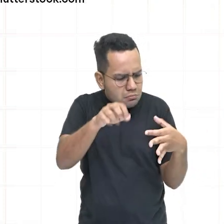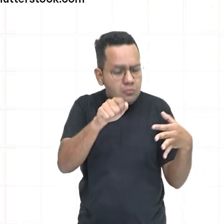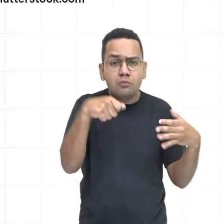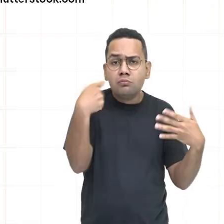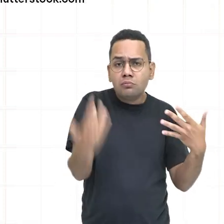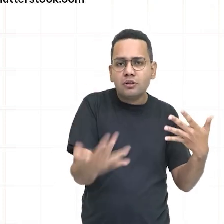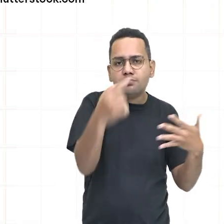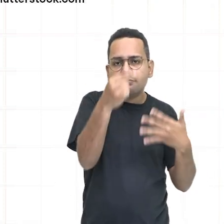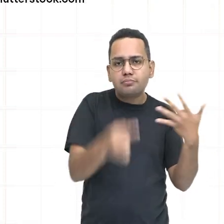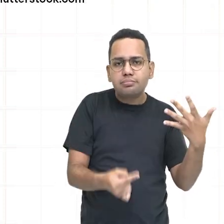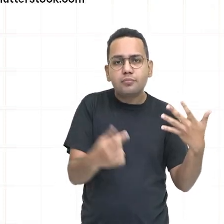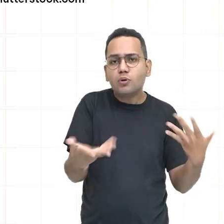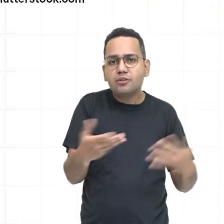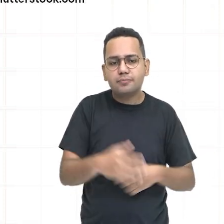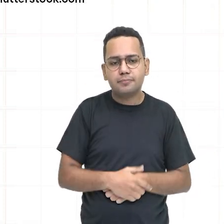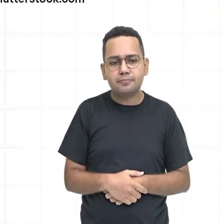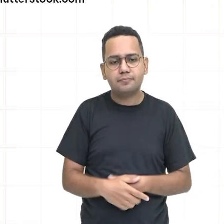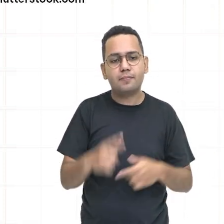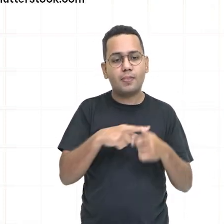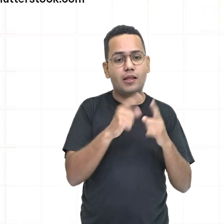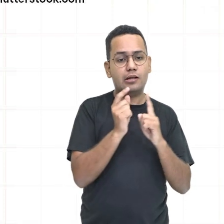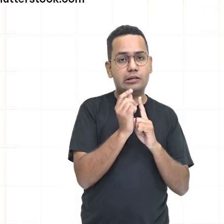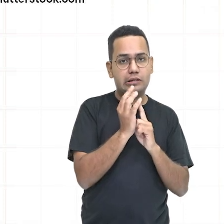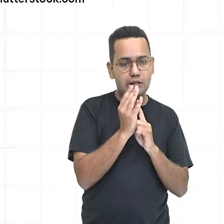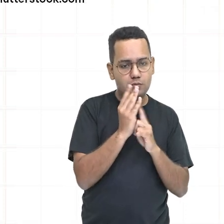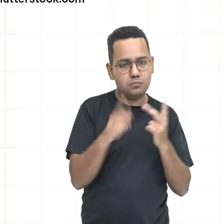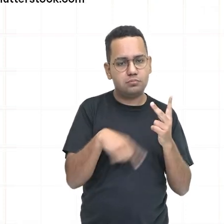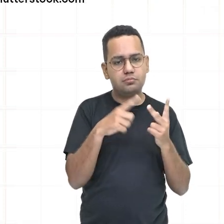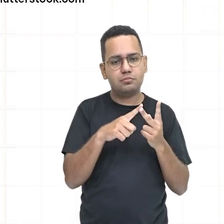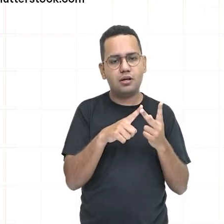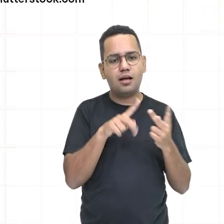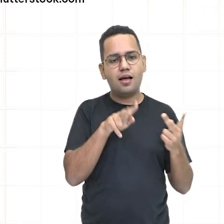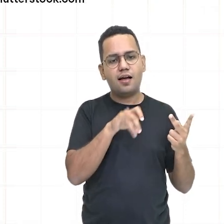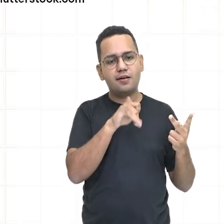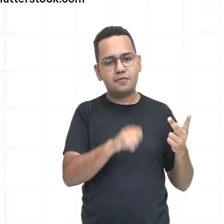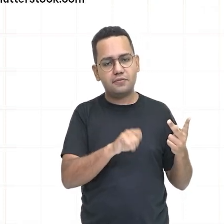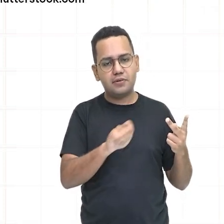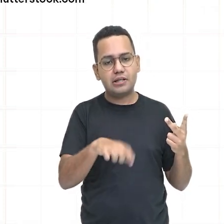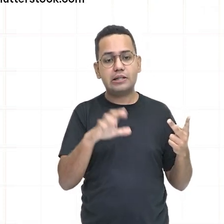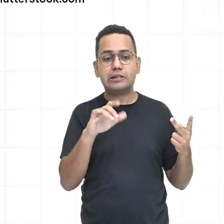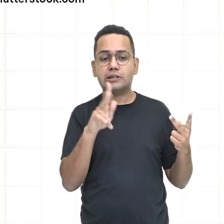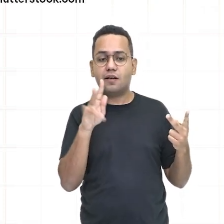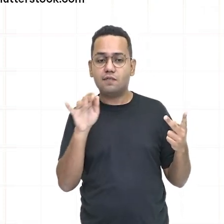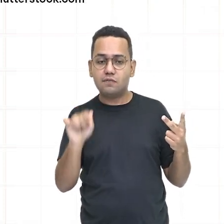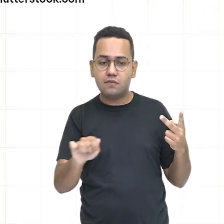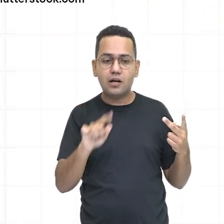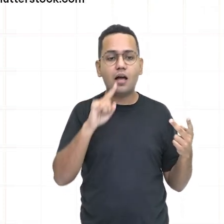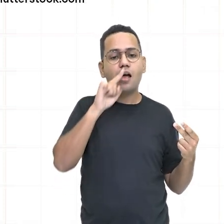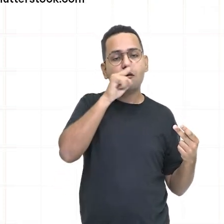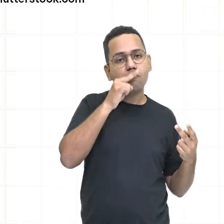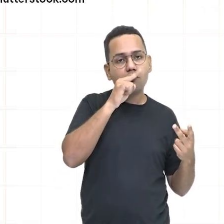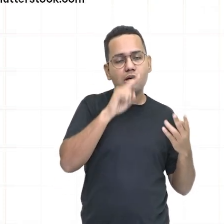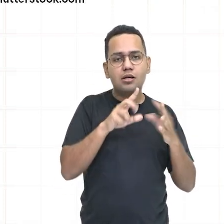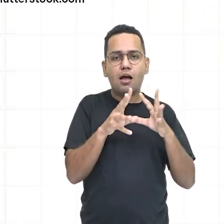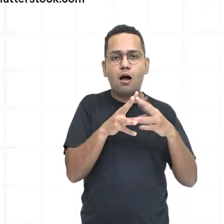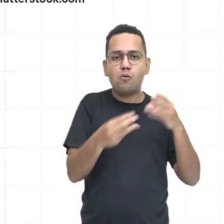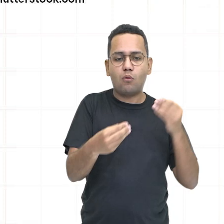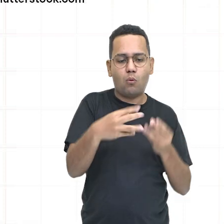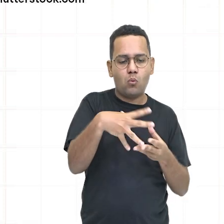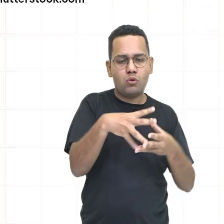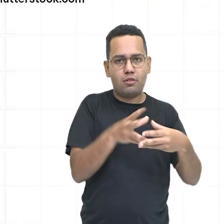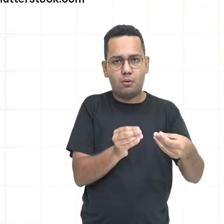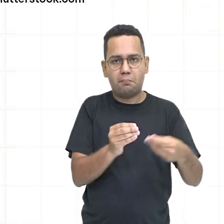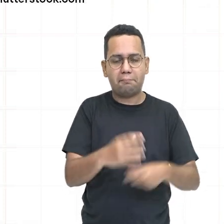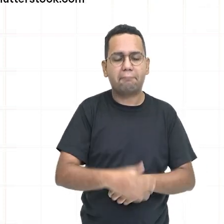são trigo, aveia e cevada, cana-de-açúcar e algodão. Então vejam